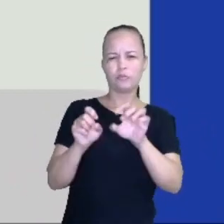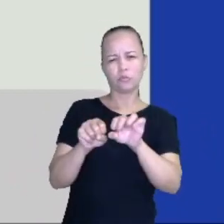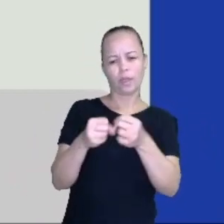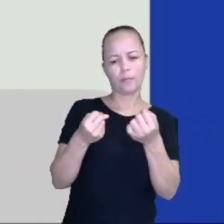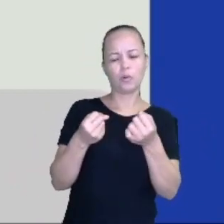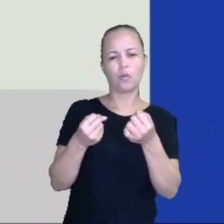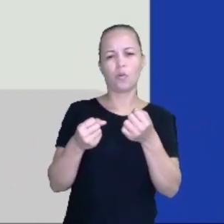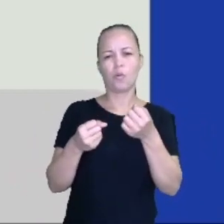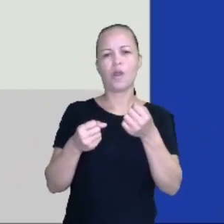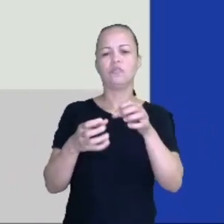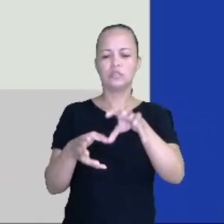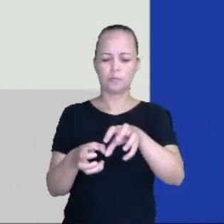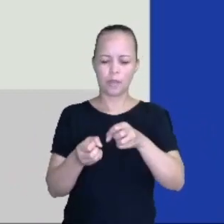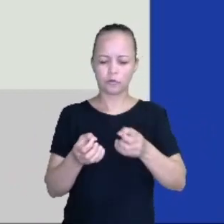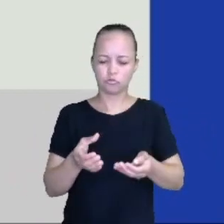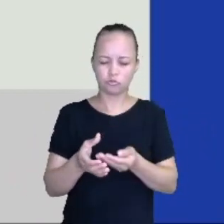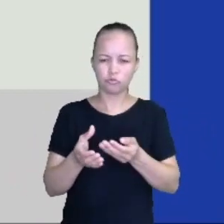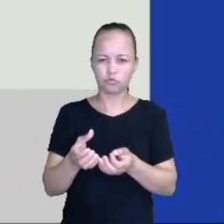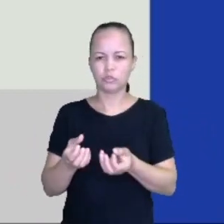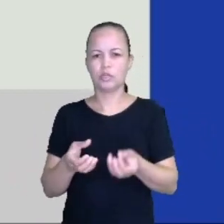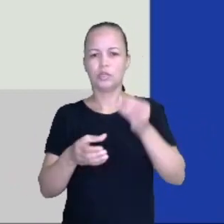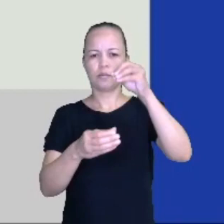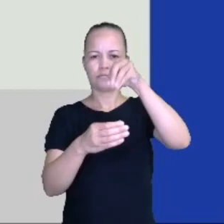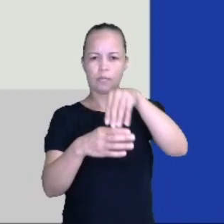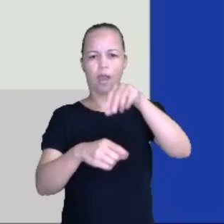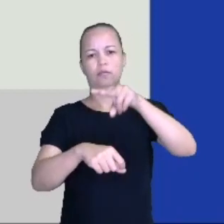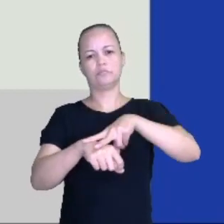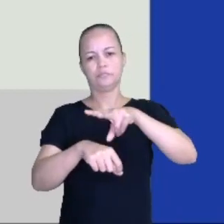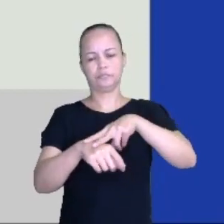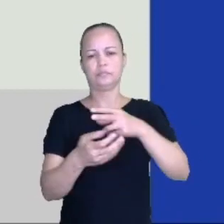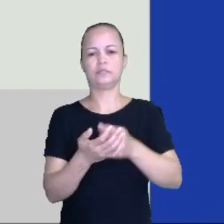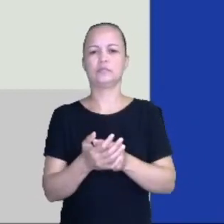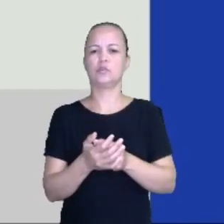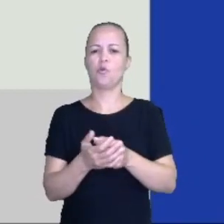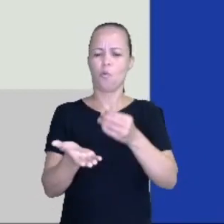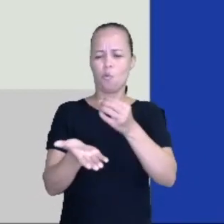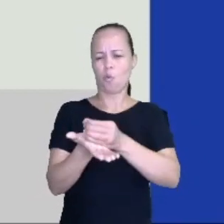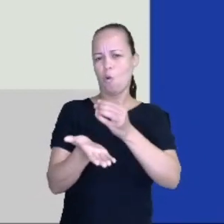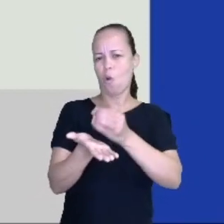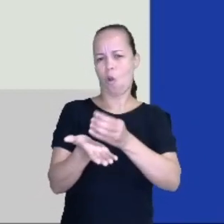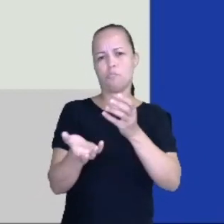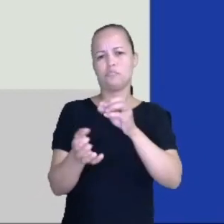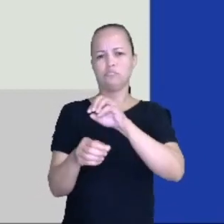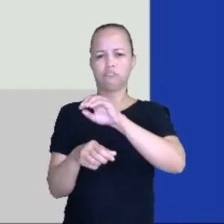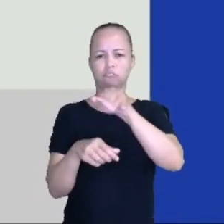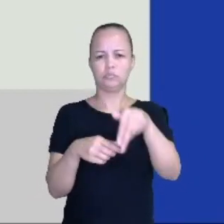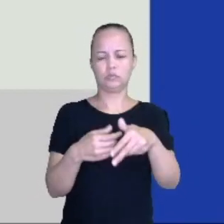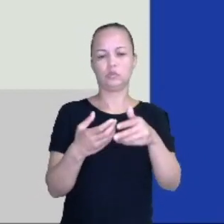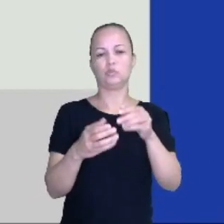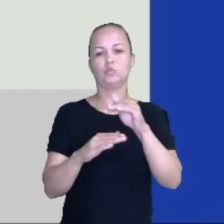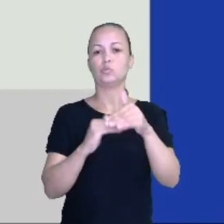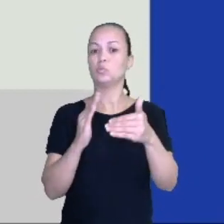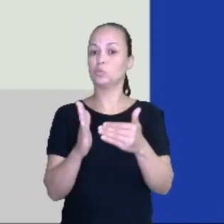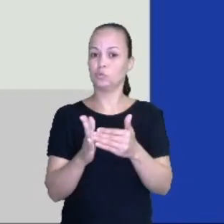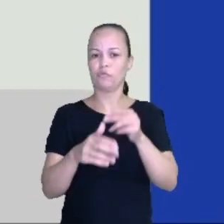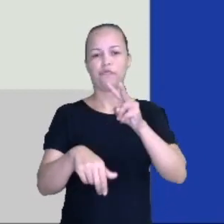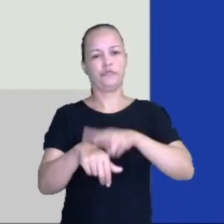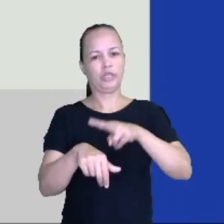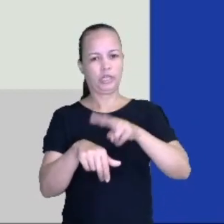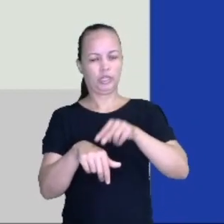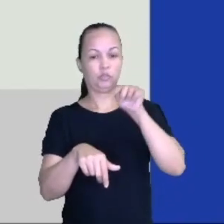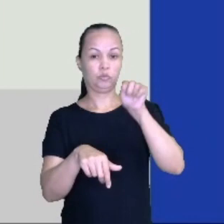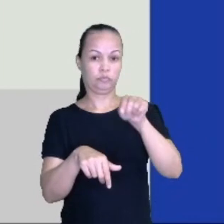em casa, você vai colocar no lixeirinho de vidro, um copo, uma jarra, tudo que for de vidro você vai colocar na